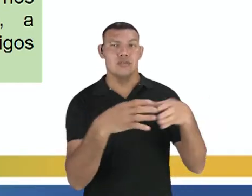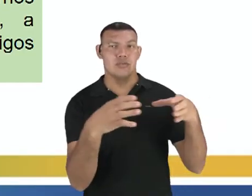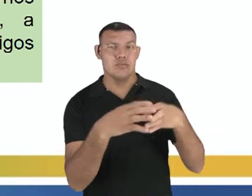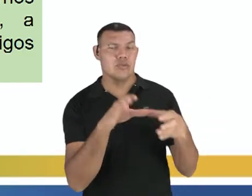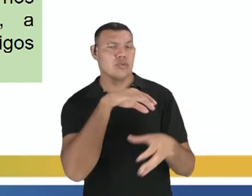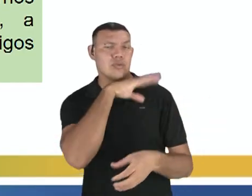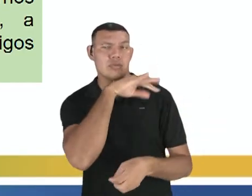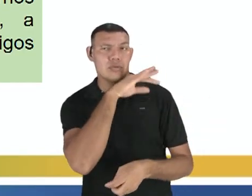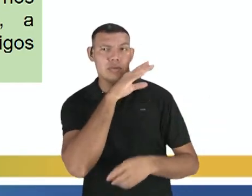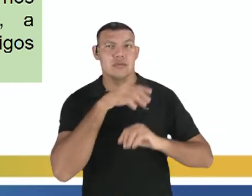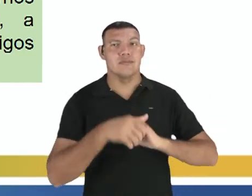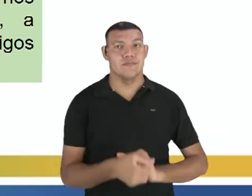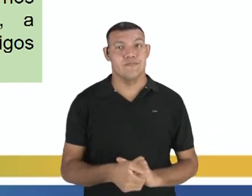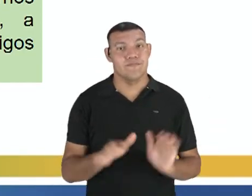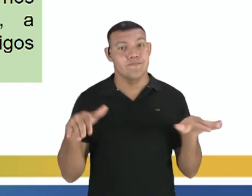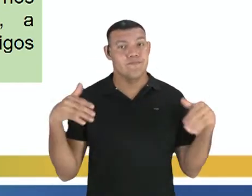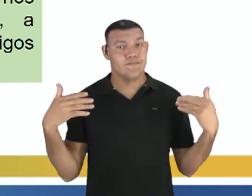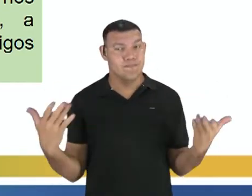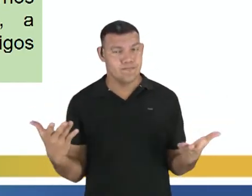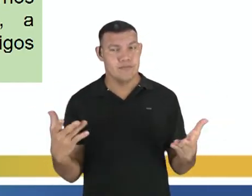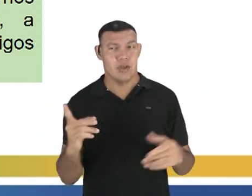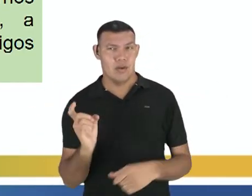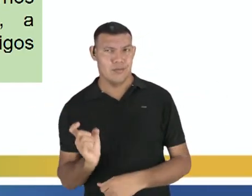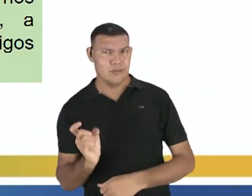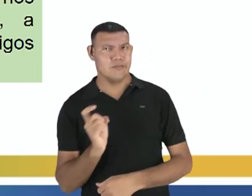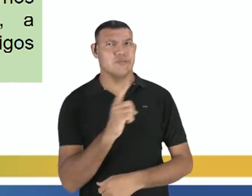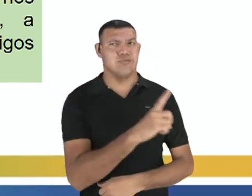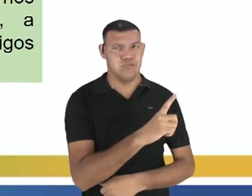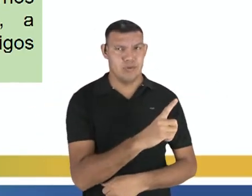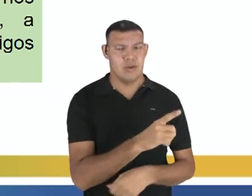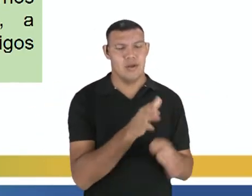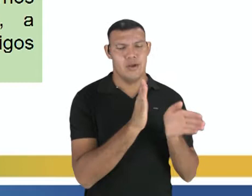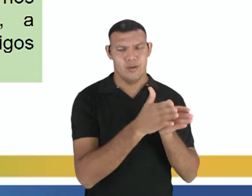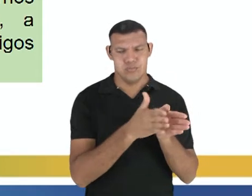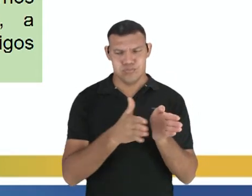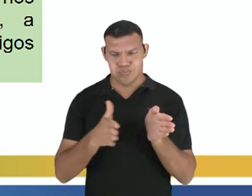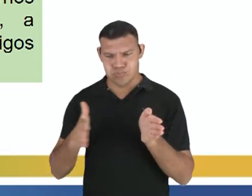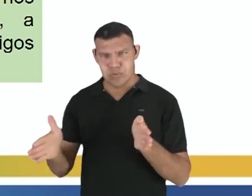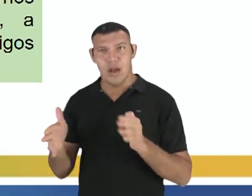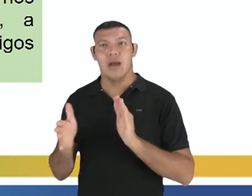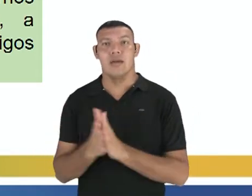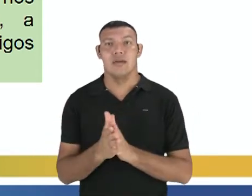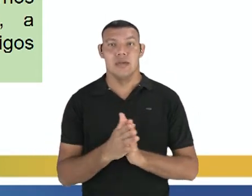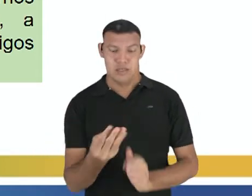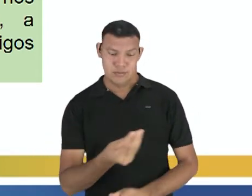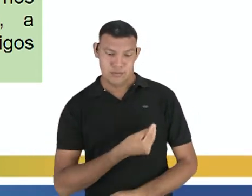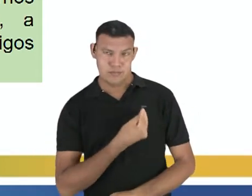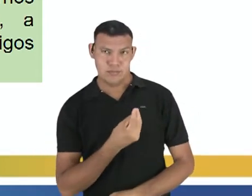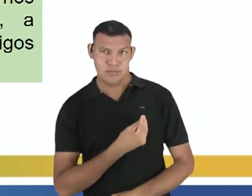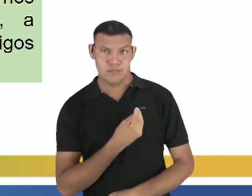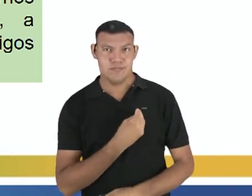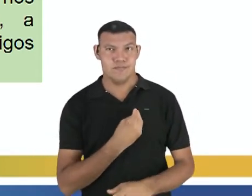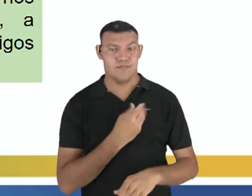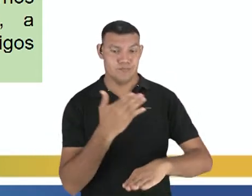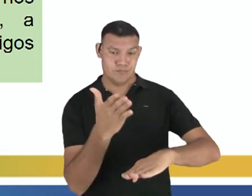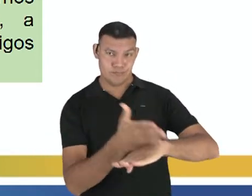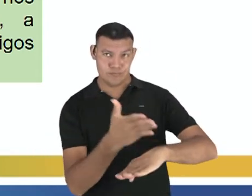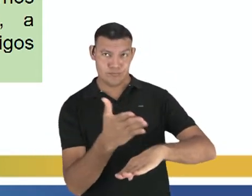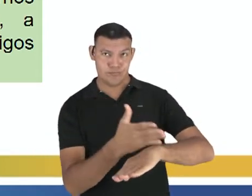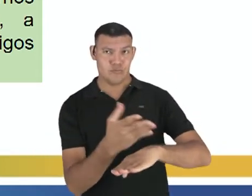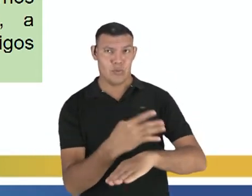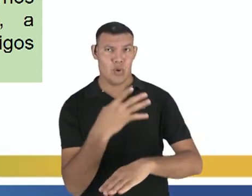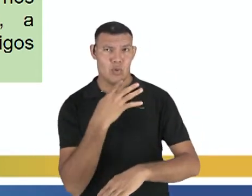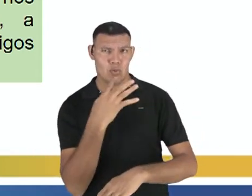hoje. Bom, então pode-se dizer que a evolução é o processo pelo qual os organismos modernos, como